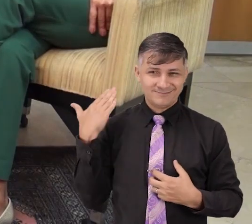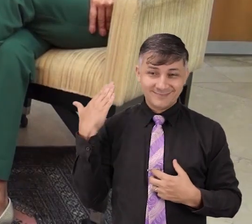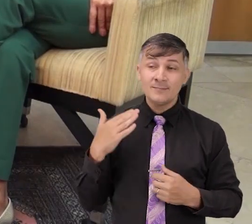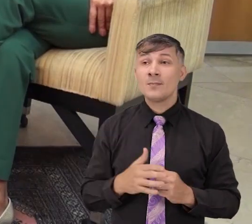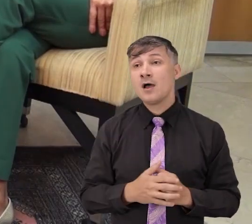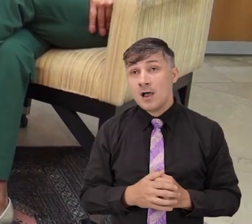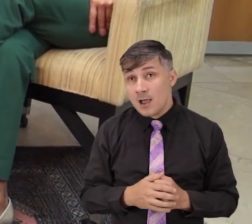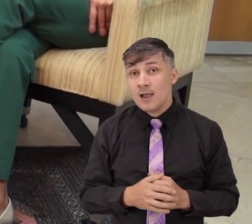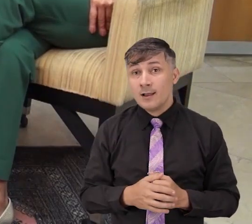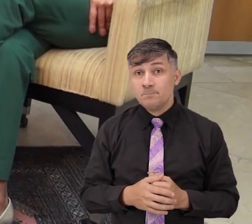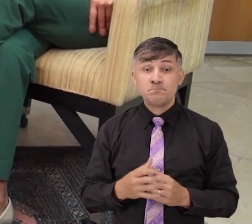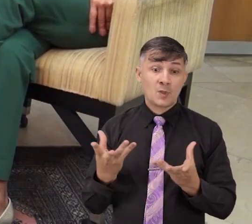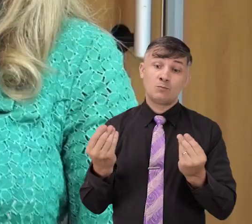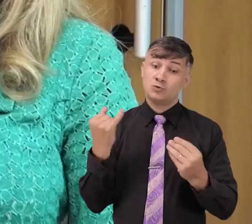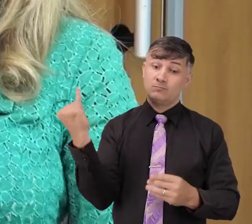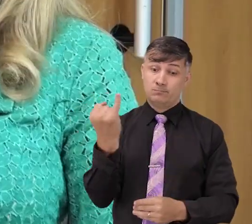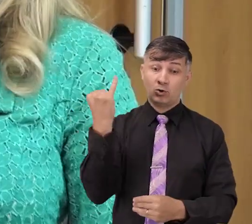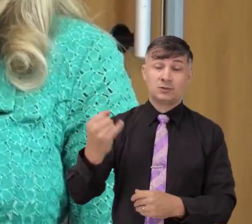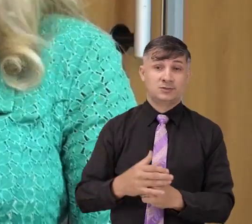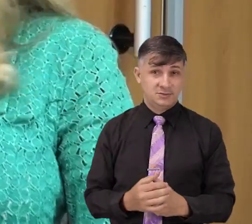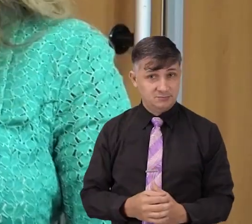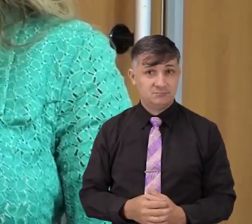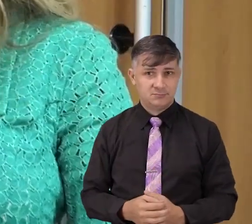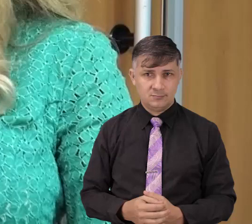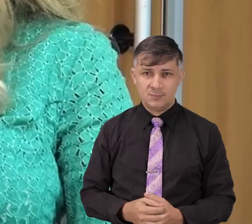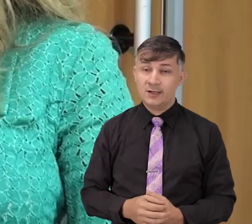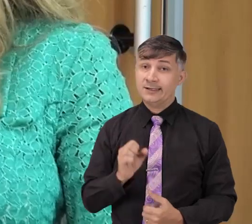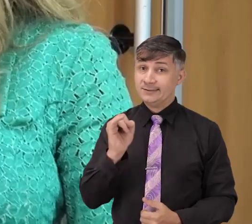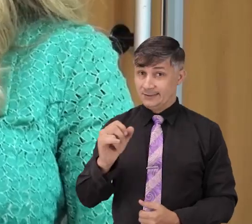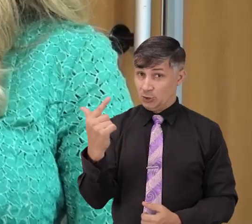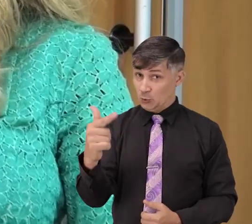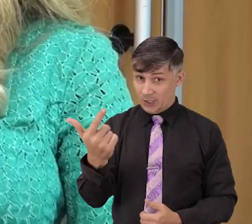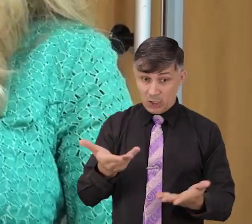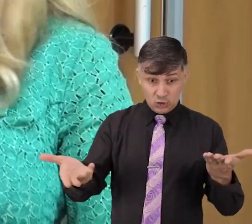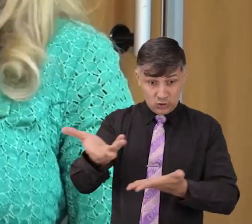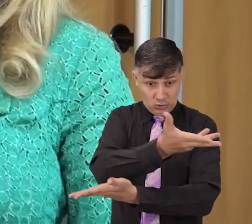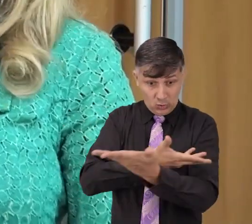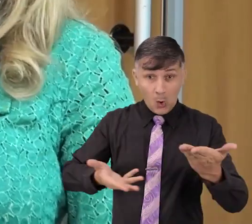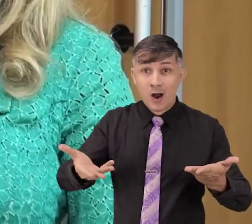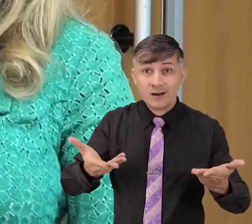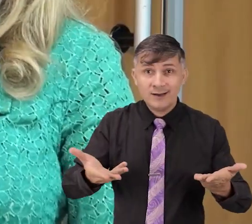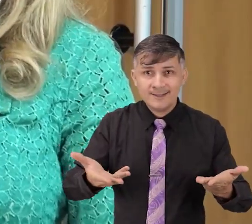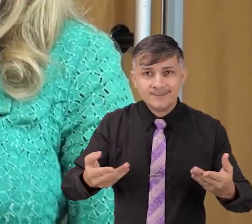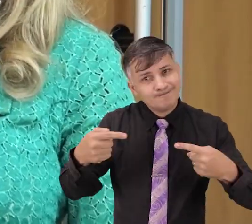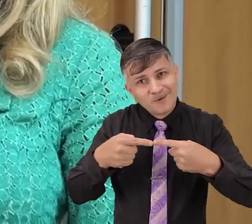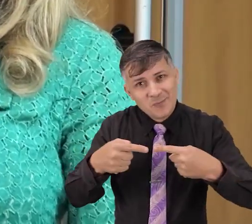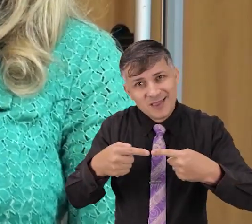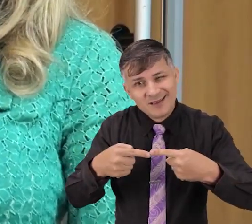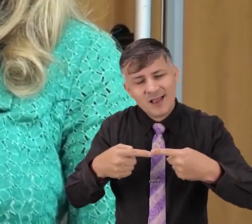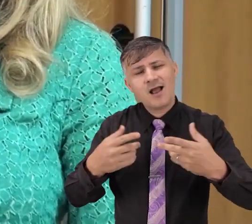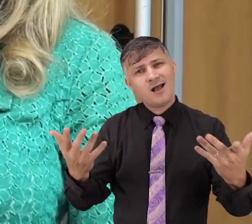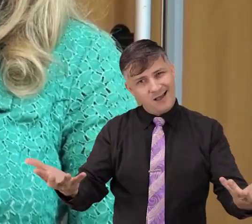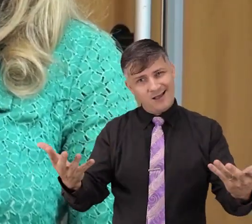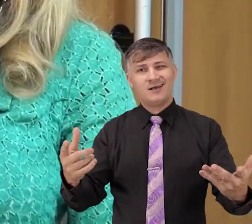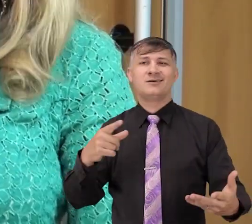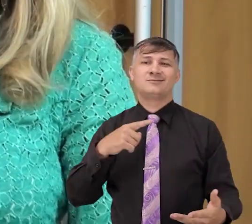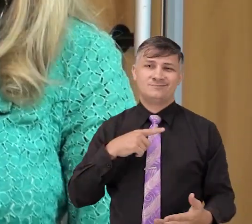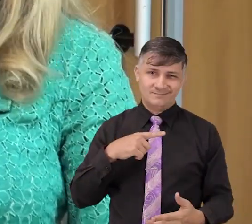importante. Se não houver troca, nós temos críticas, lógico que temos críticas, algumas,